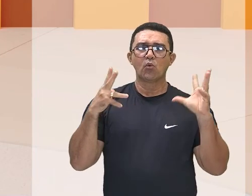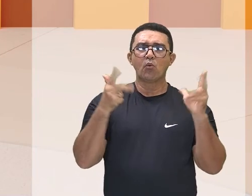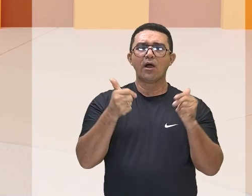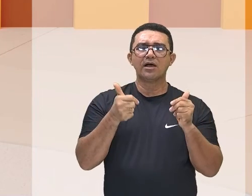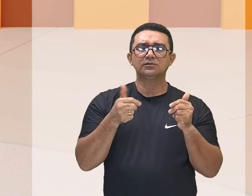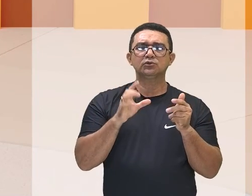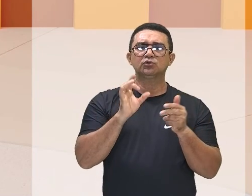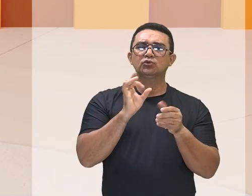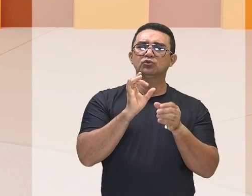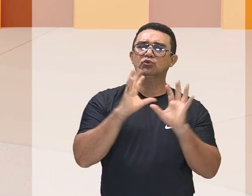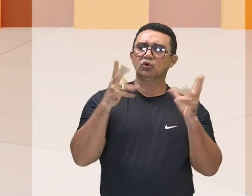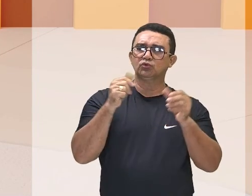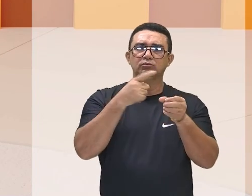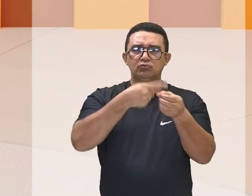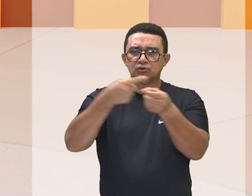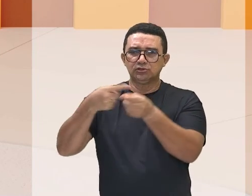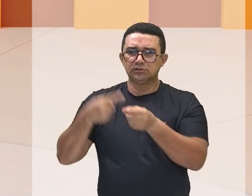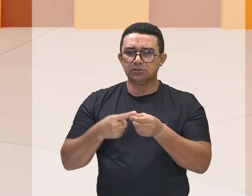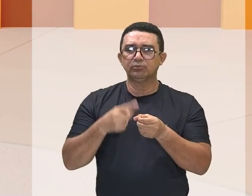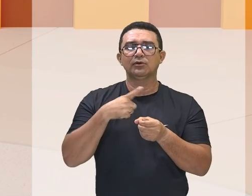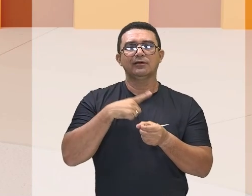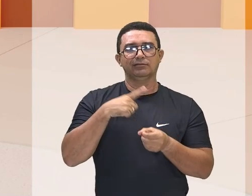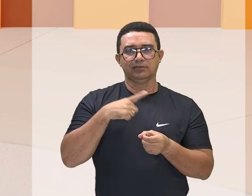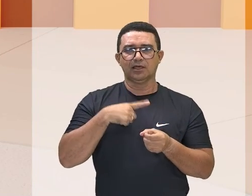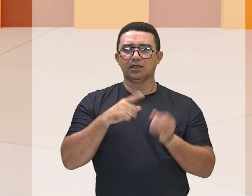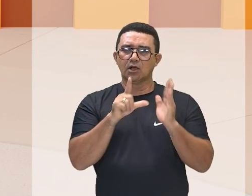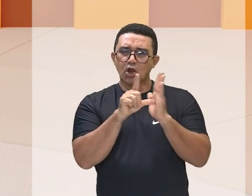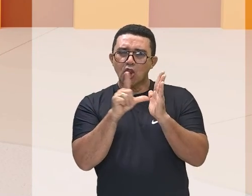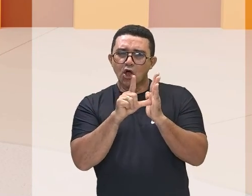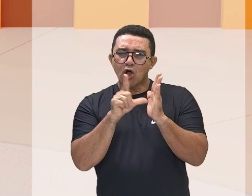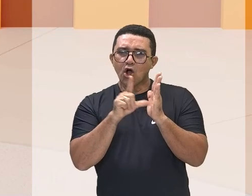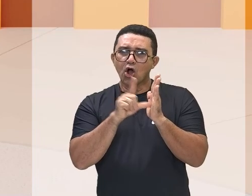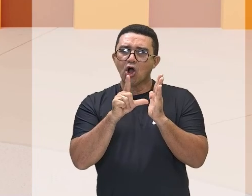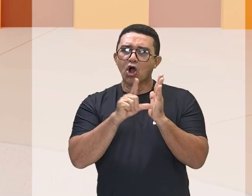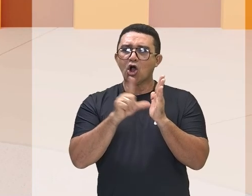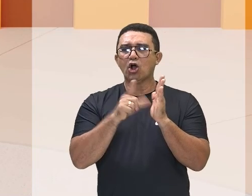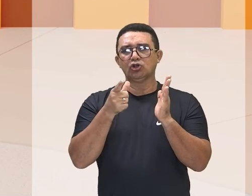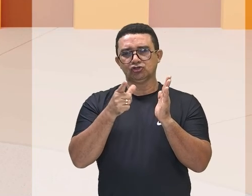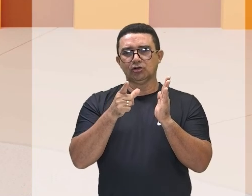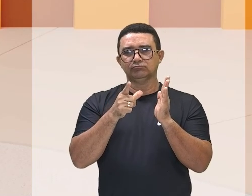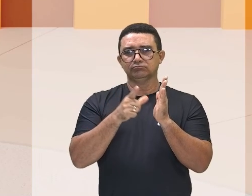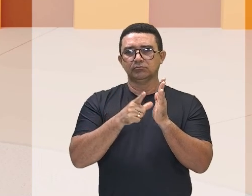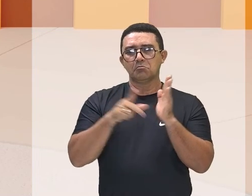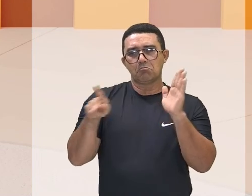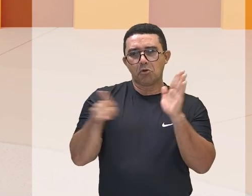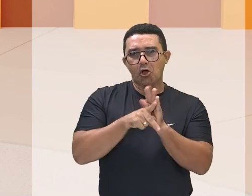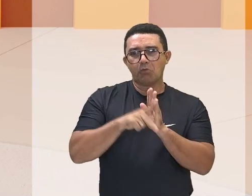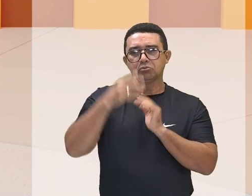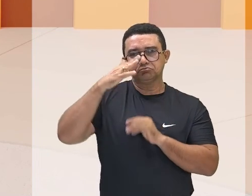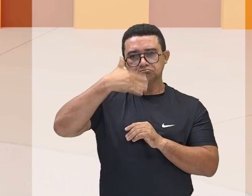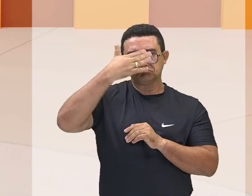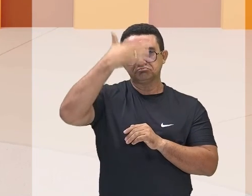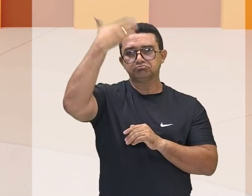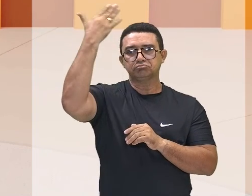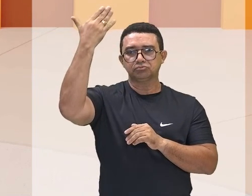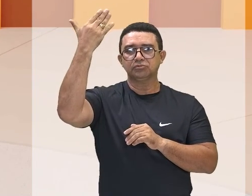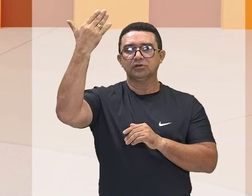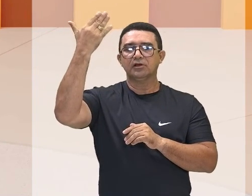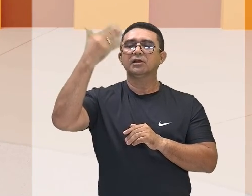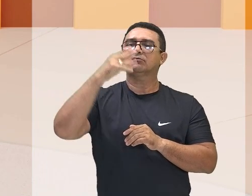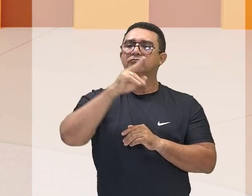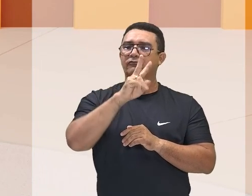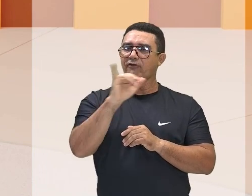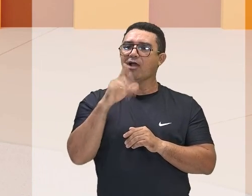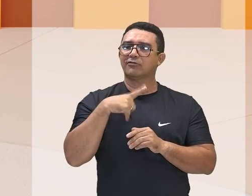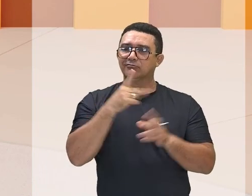todo município, ele vai ter ali uma lojinha, um armarinho, um comércio, aonde um árabe vai estar